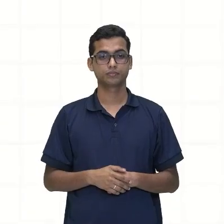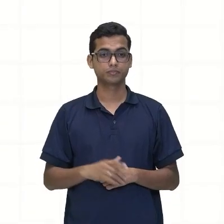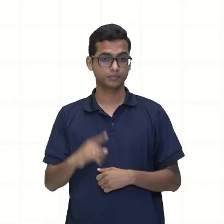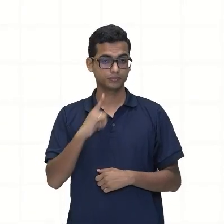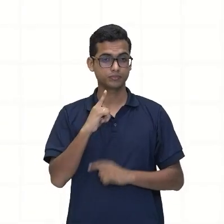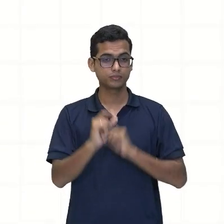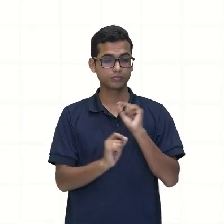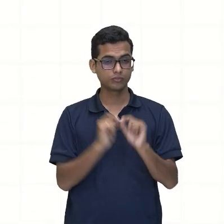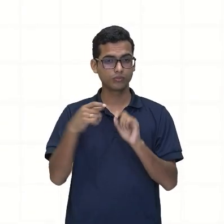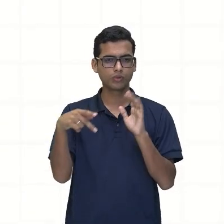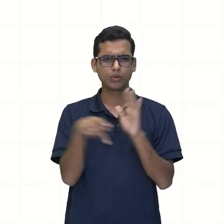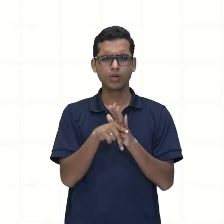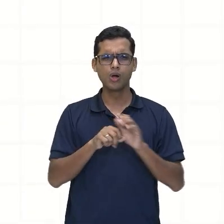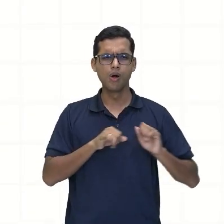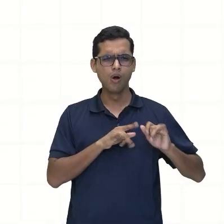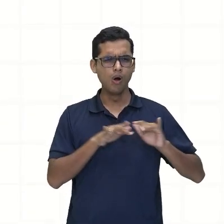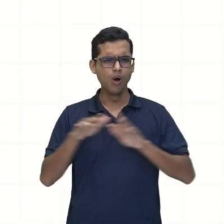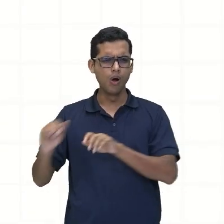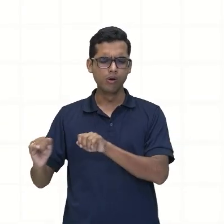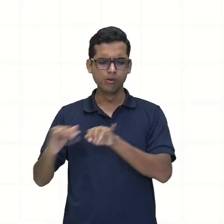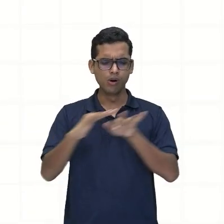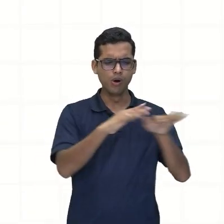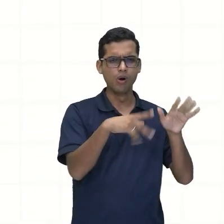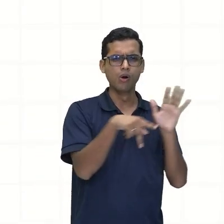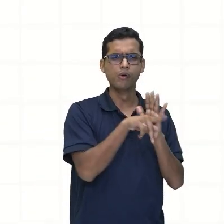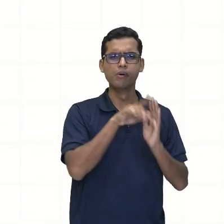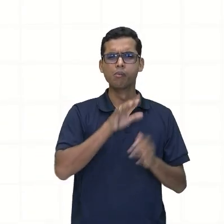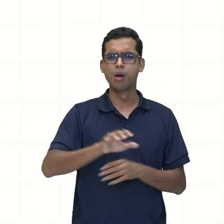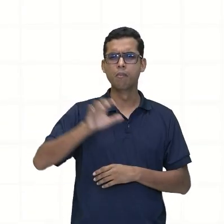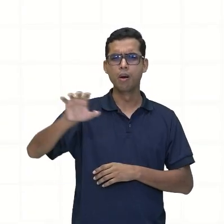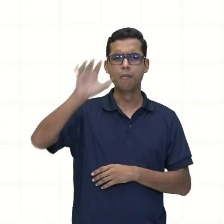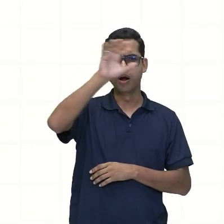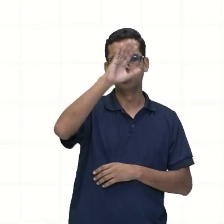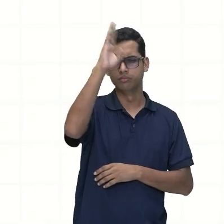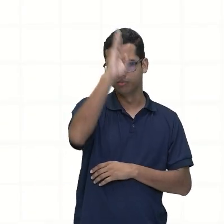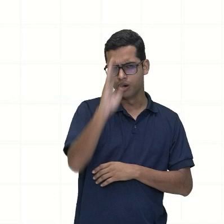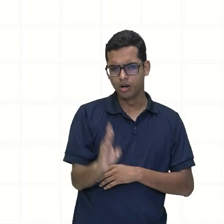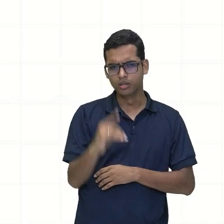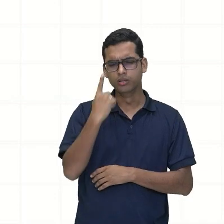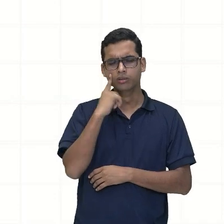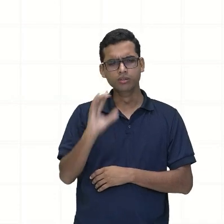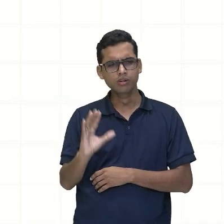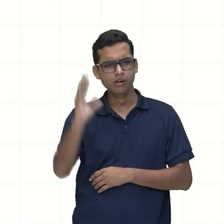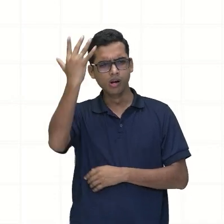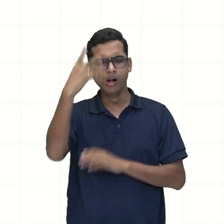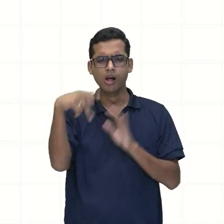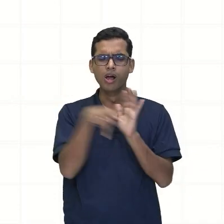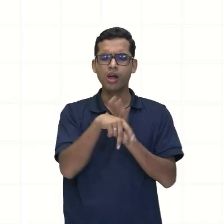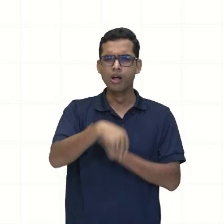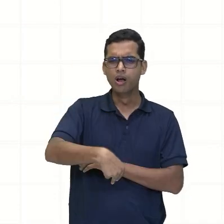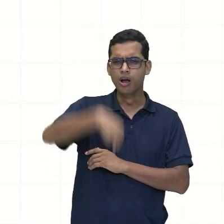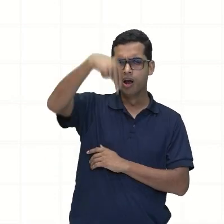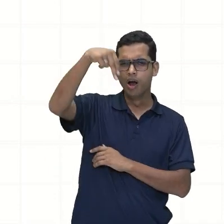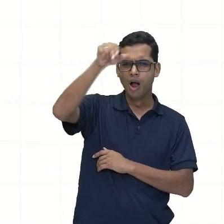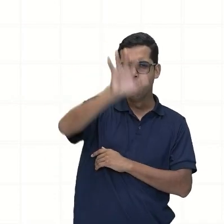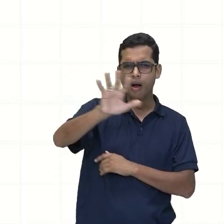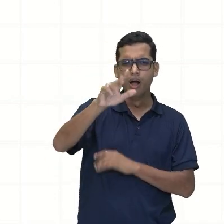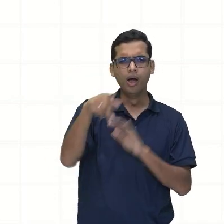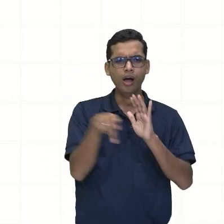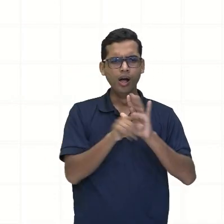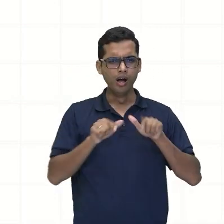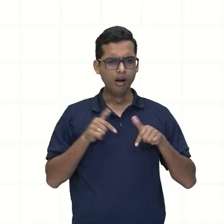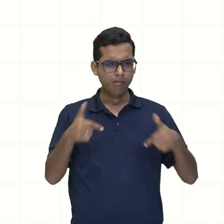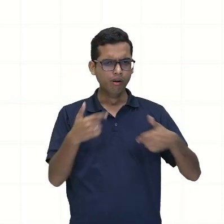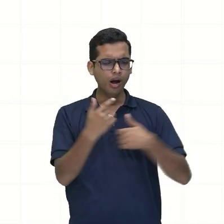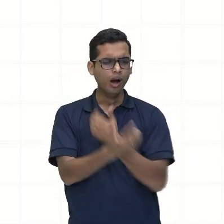Vamos fazer aí um resumo do que nós vimos, né? Da região norte, aí nós temos as atividades, né, do látex, atividades